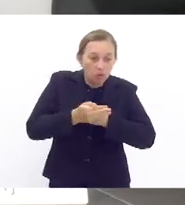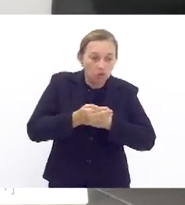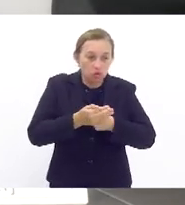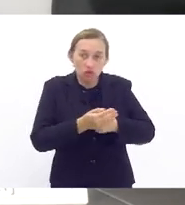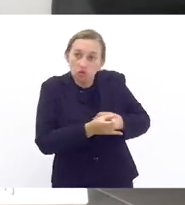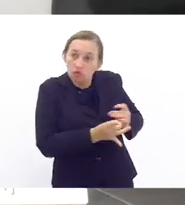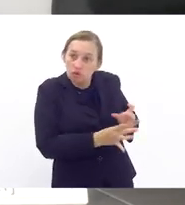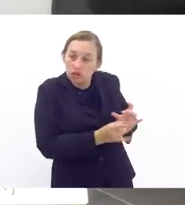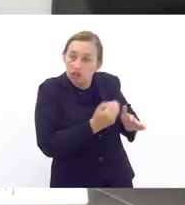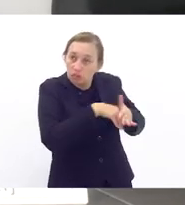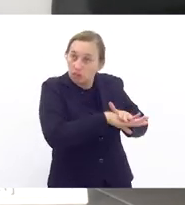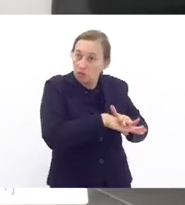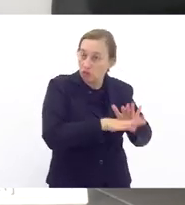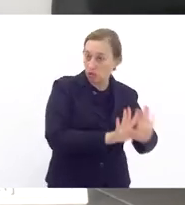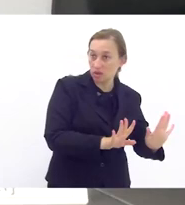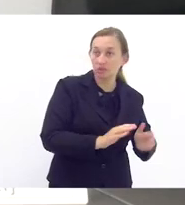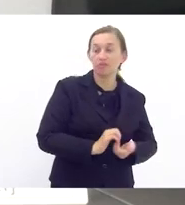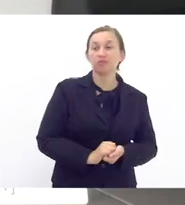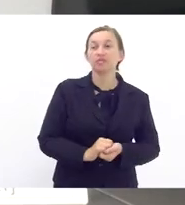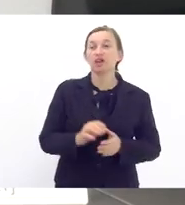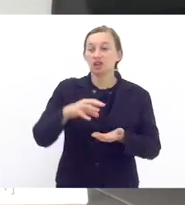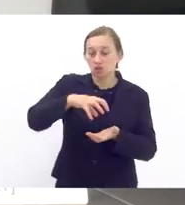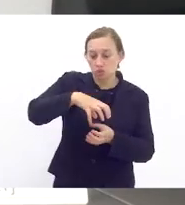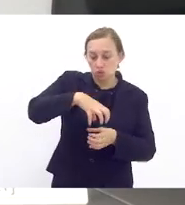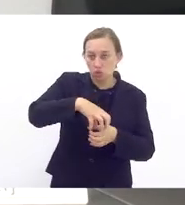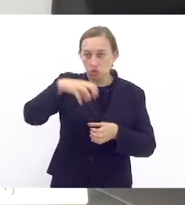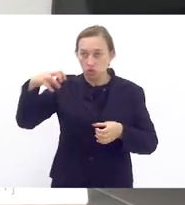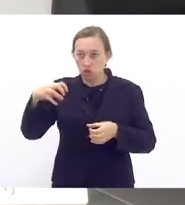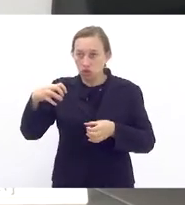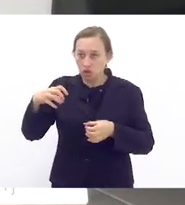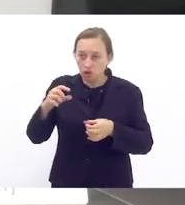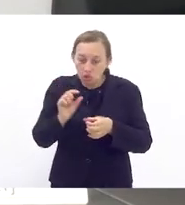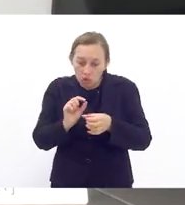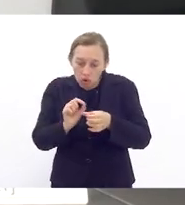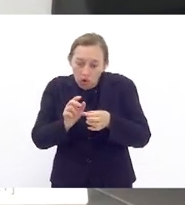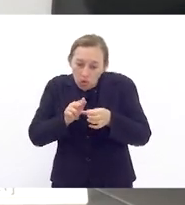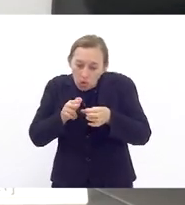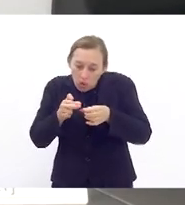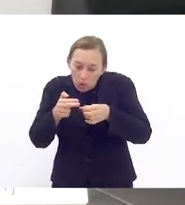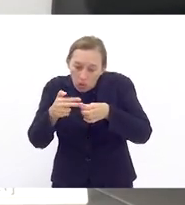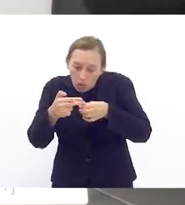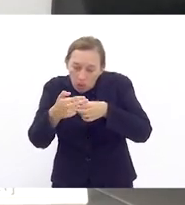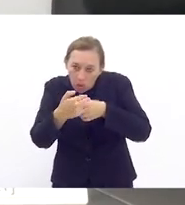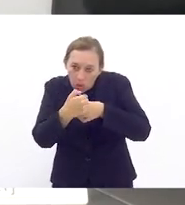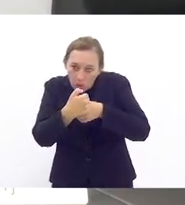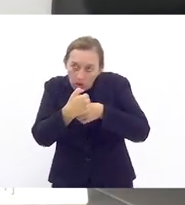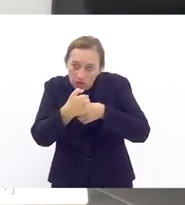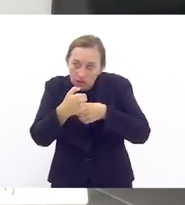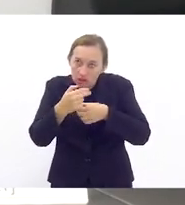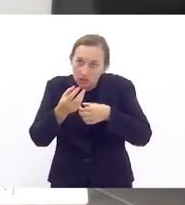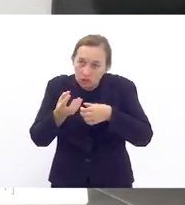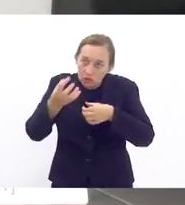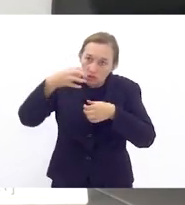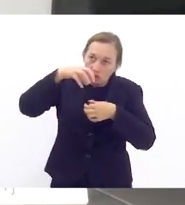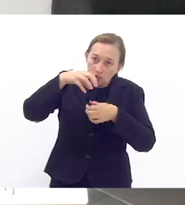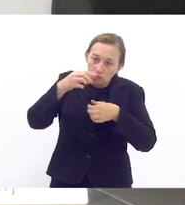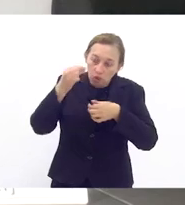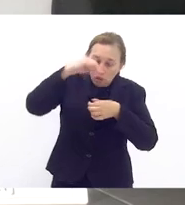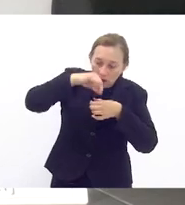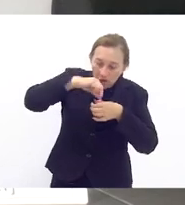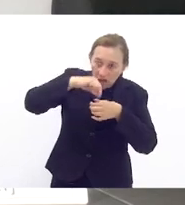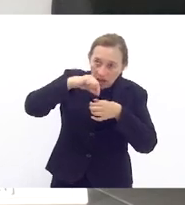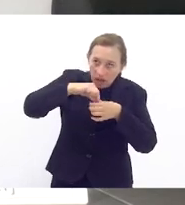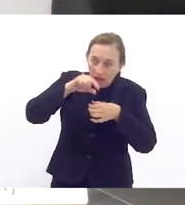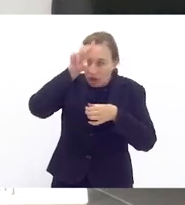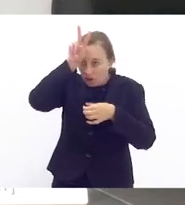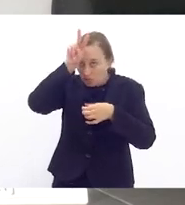E aí você, com a rolha, você tira a rolha com a mão, corta direitinho aquele lá, aquele de baixo que fica com a tesoura, coloca lá a formiga, porque a água,